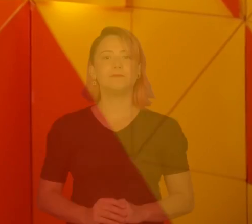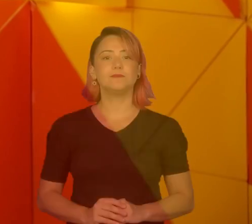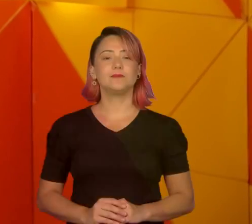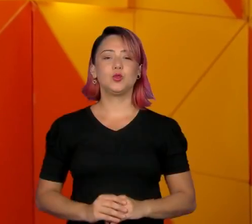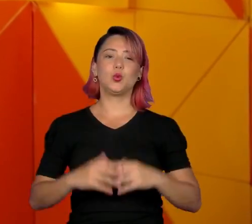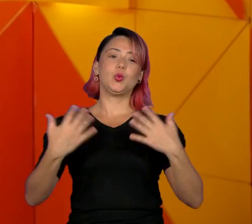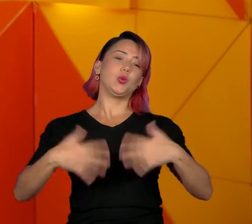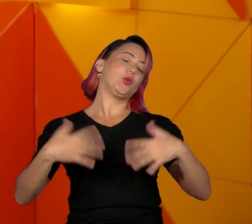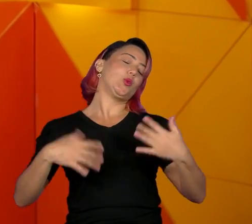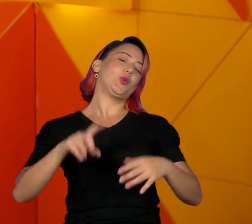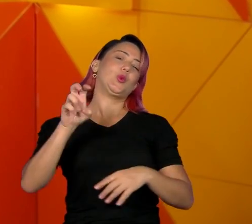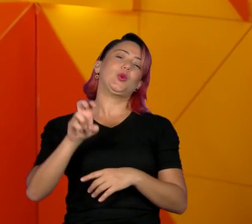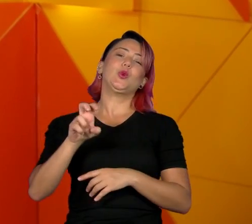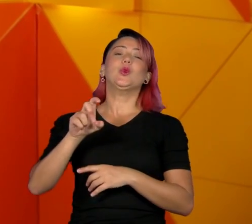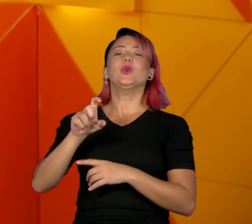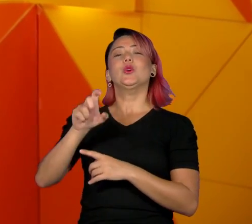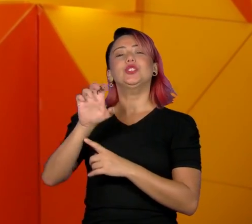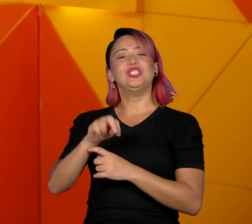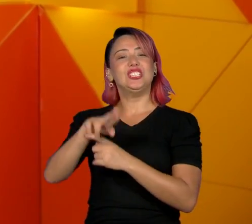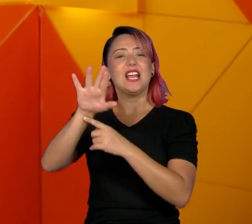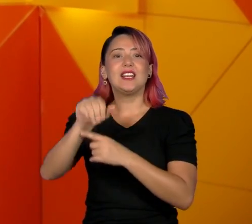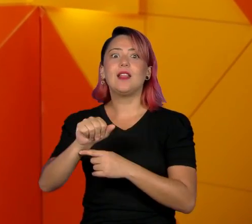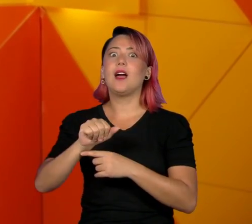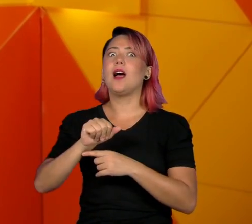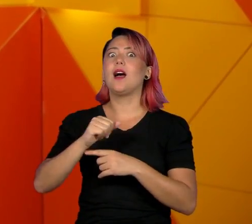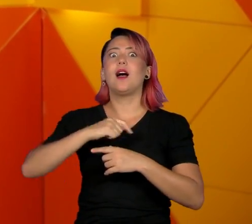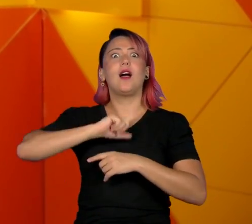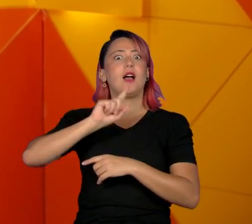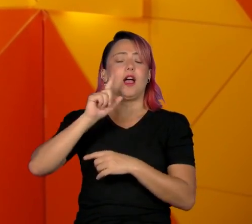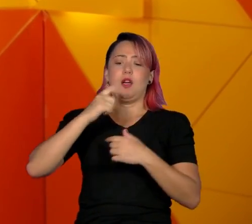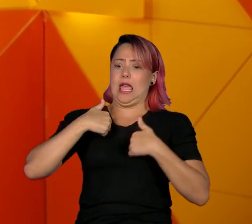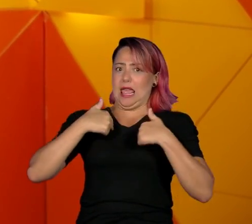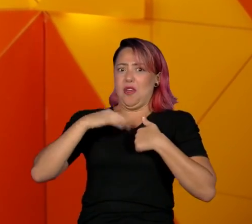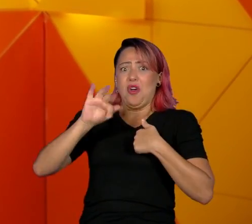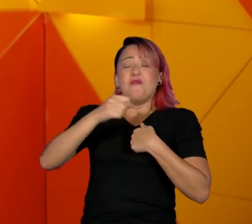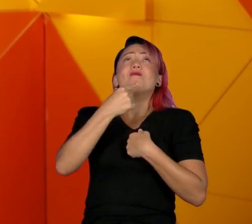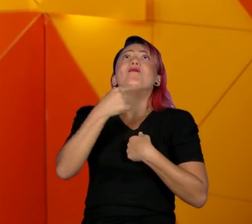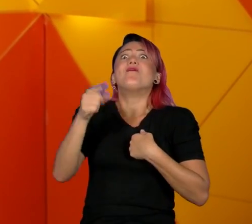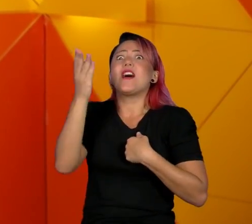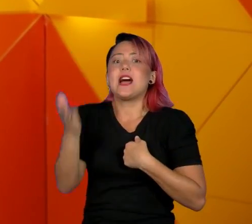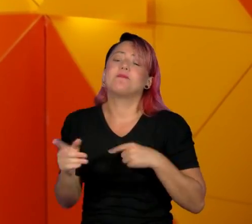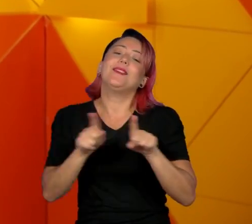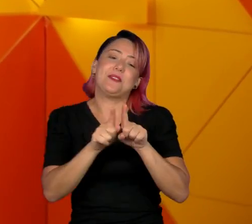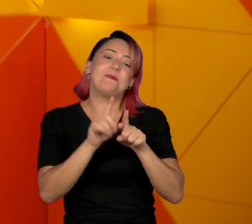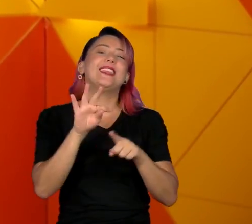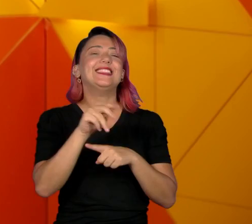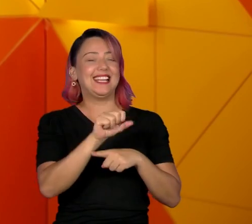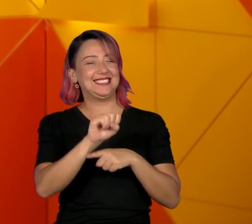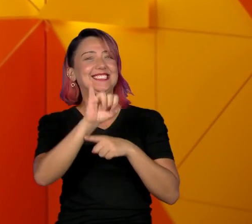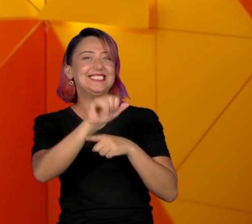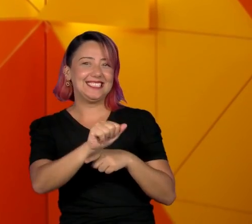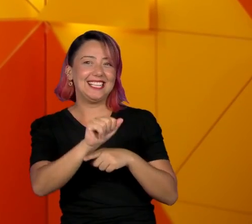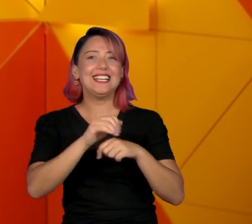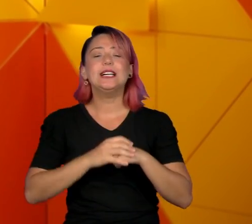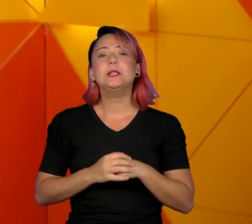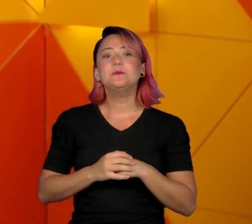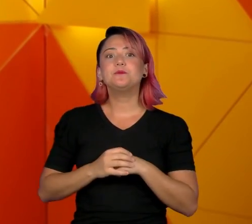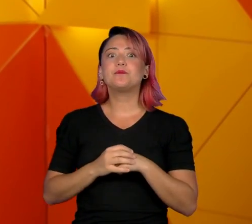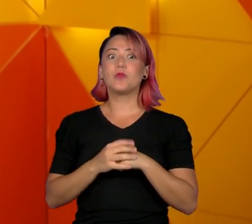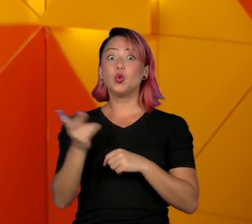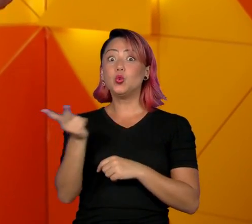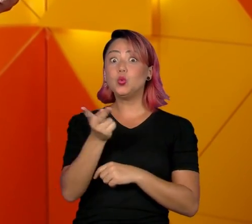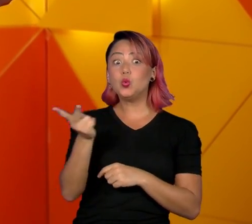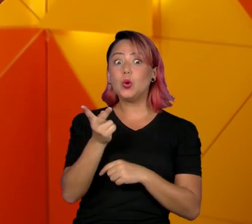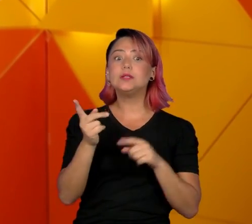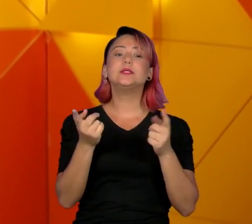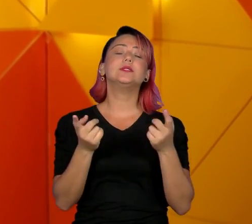Xênia França! Eu sou muito fã, assim como eu também sou muito fã de Tássia Reis. Tássia, você, assim como Xênia,